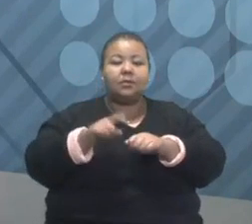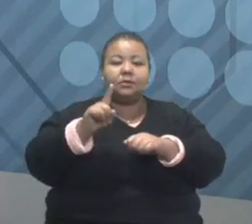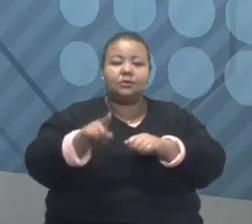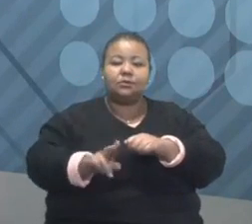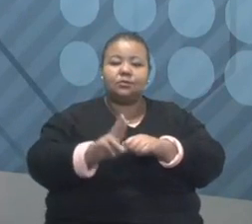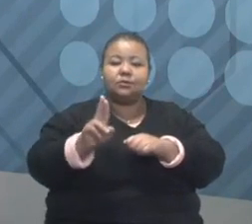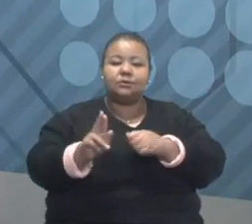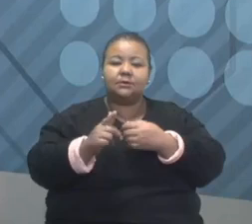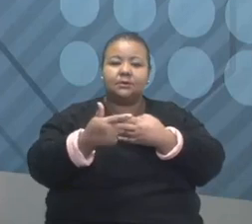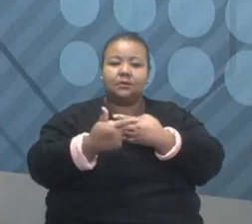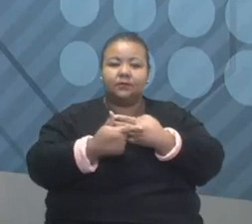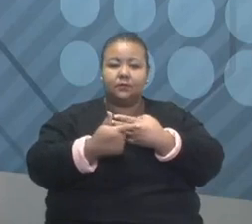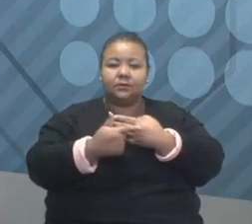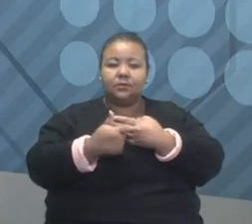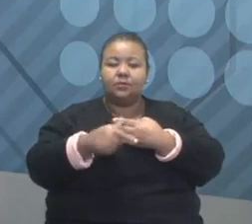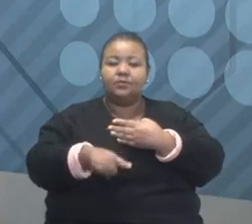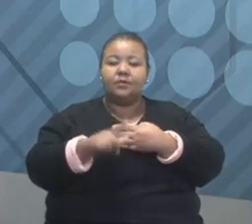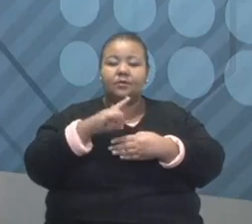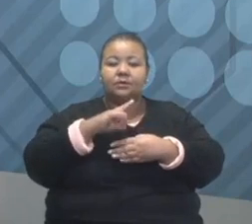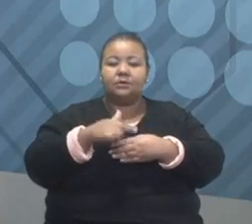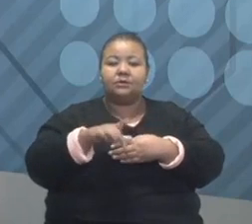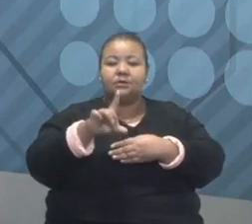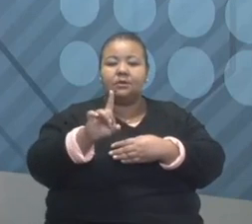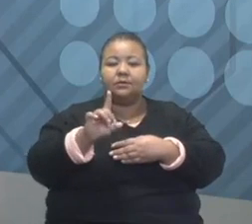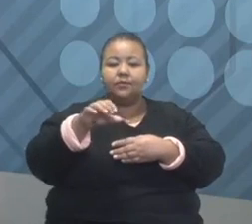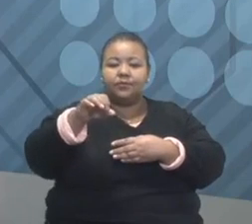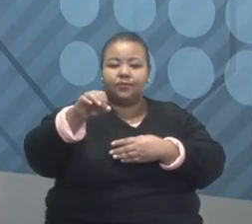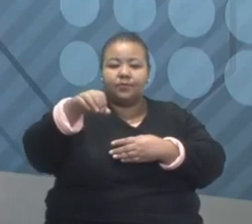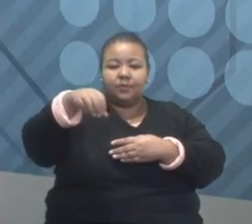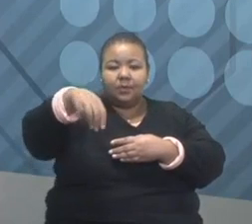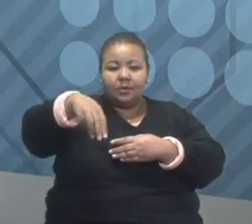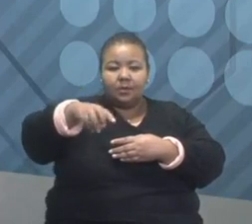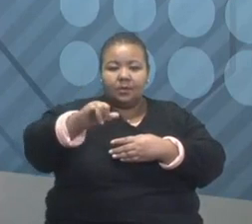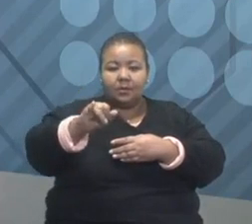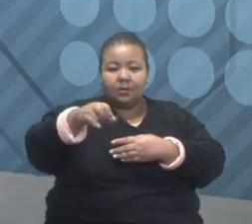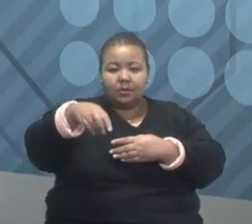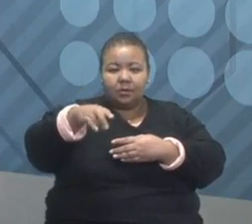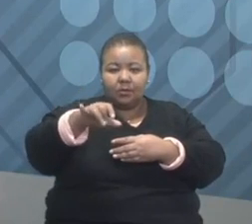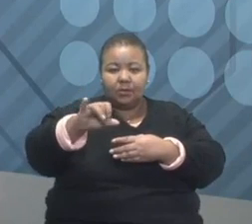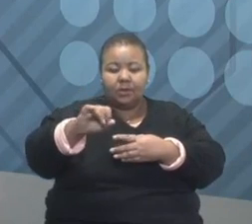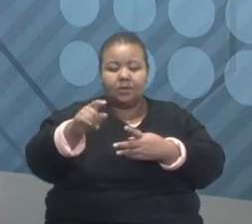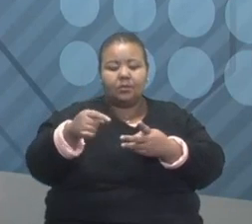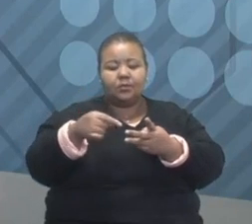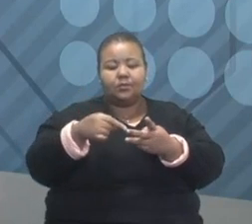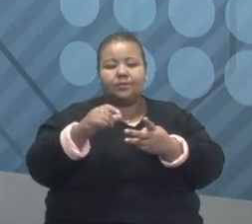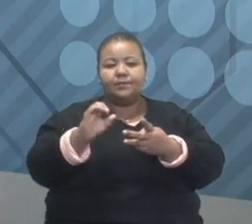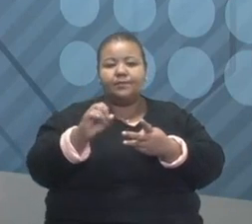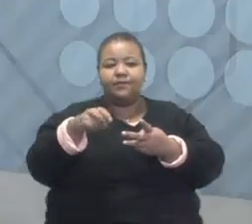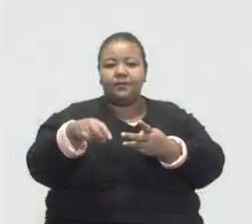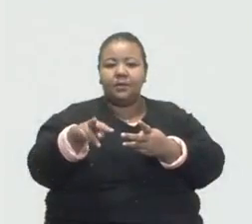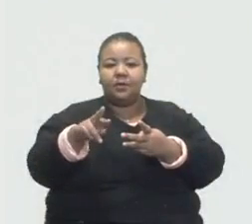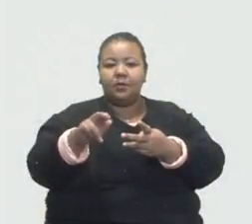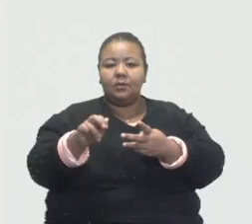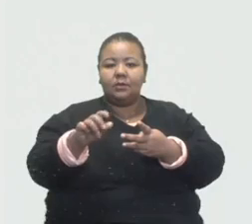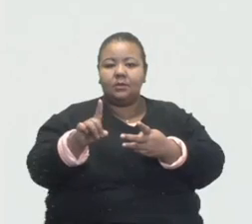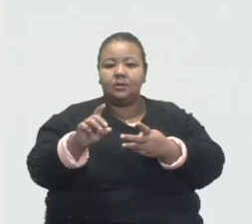função, no qual nós temos o domínio e o contradomínio como sendo espaços vetoriais. Então, voltando aos